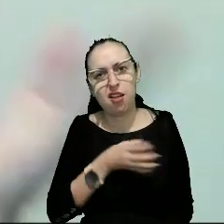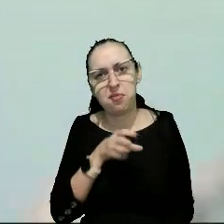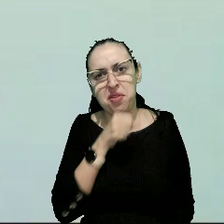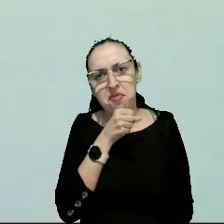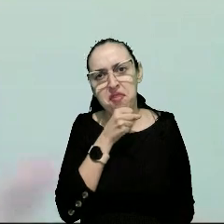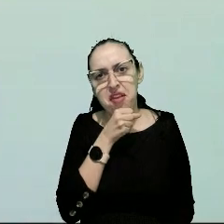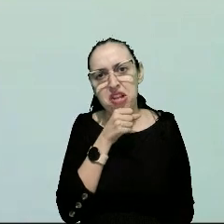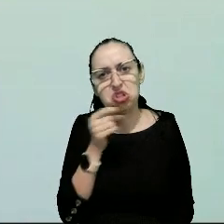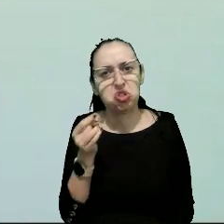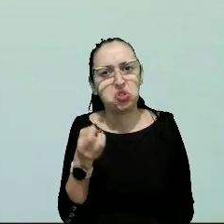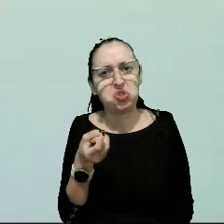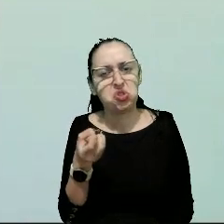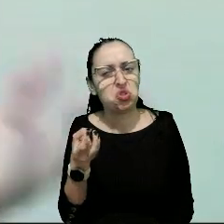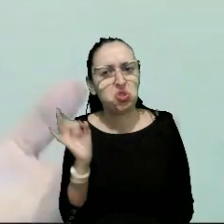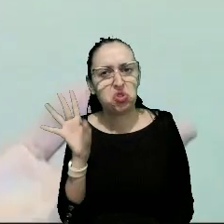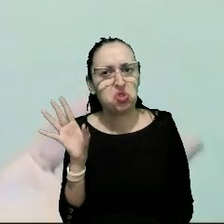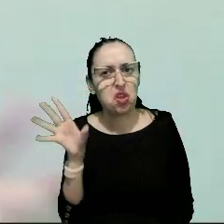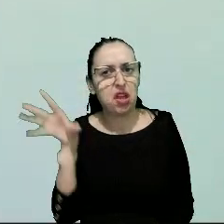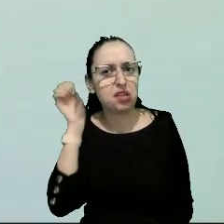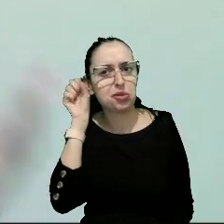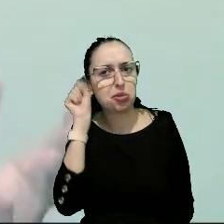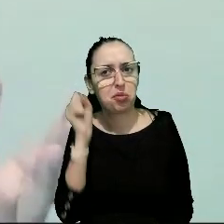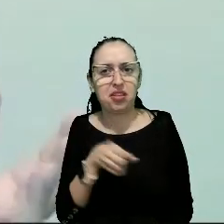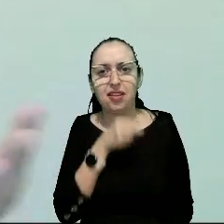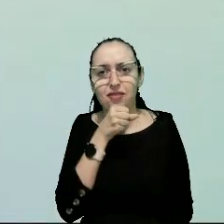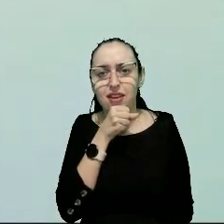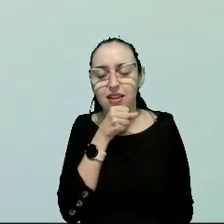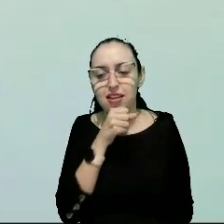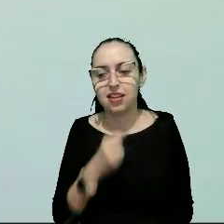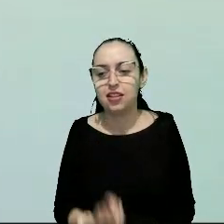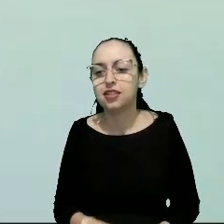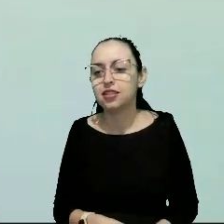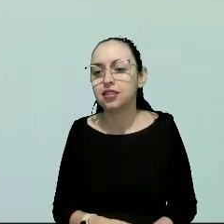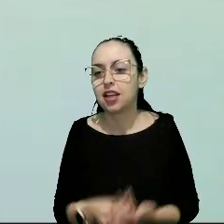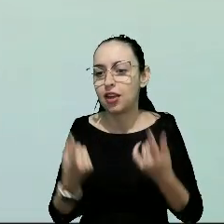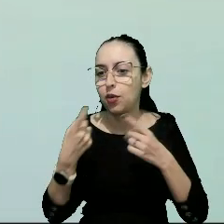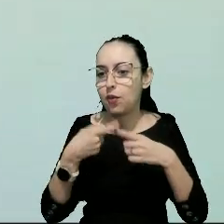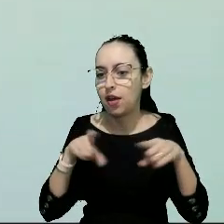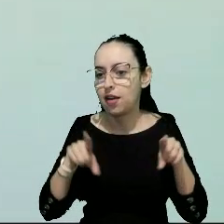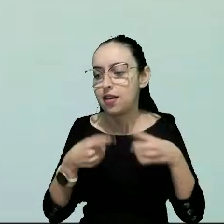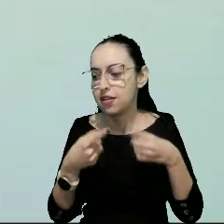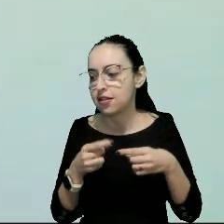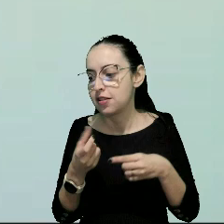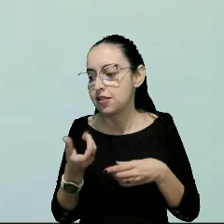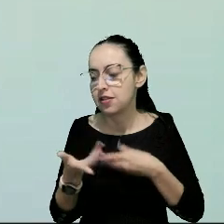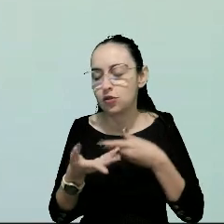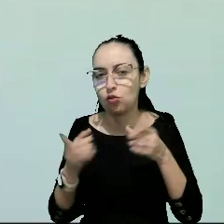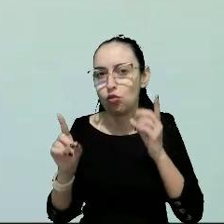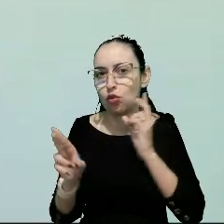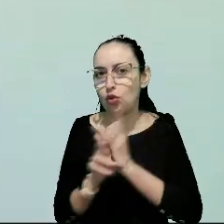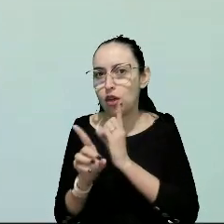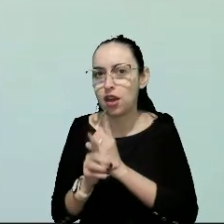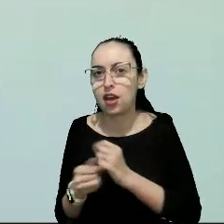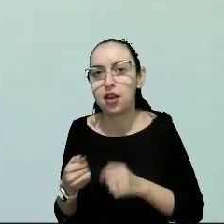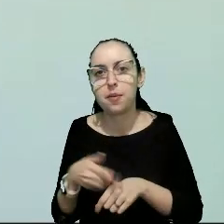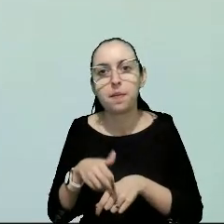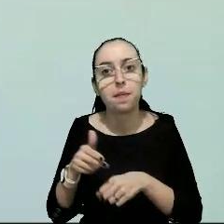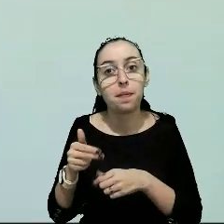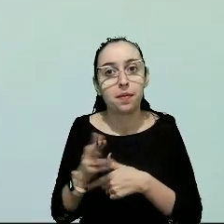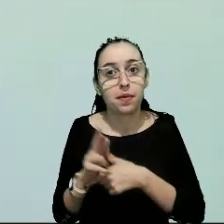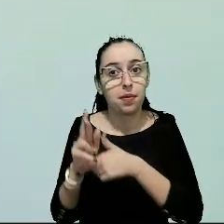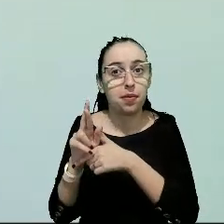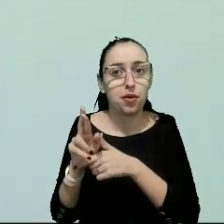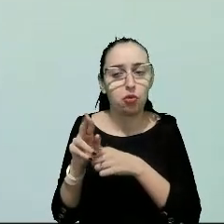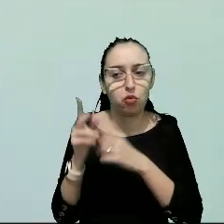você só gosta de escutar velho. Eu só gosto de. Tem aquela musiquinha, né? Não confie em ninguém com mais